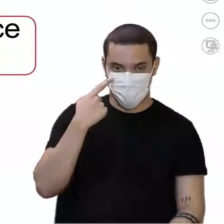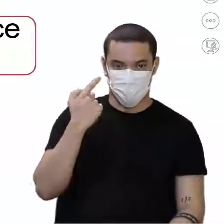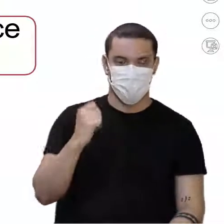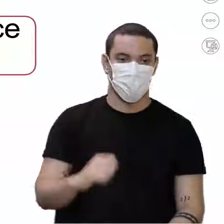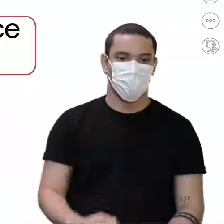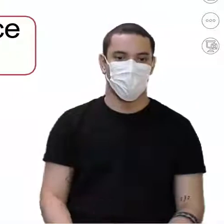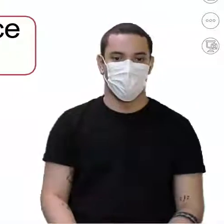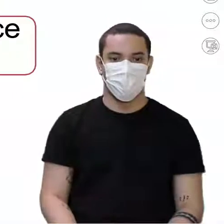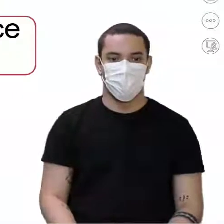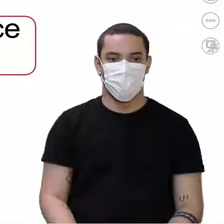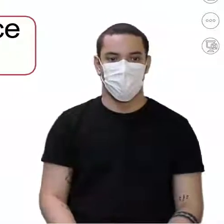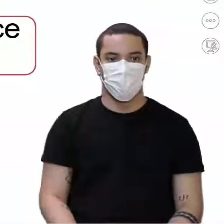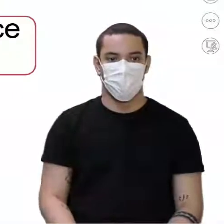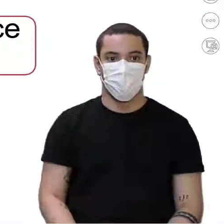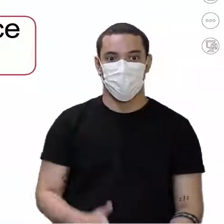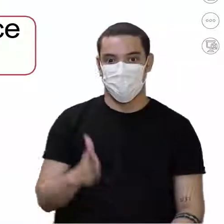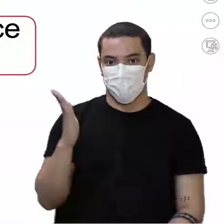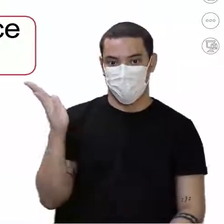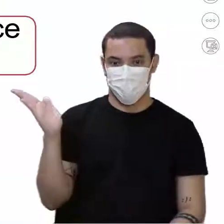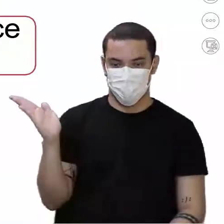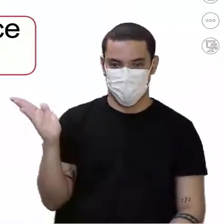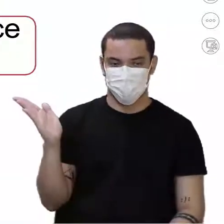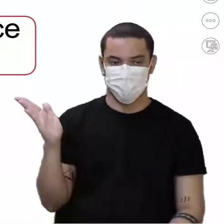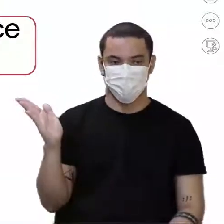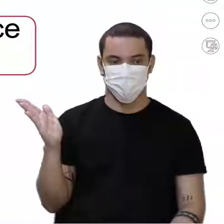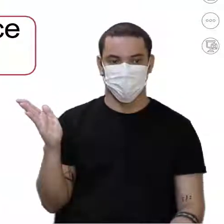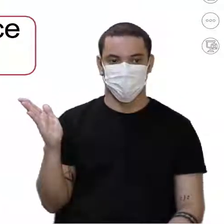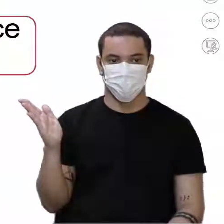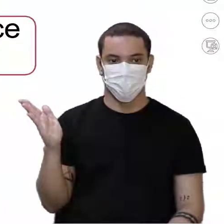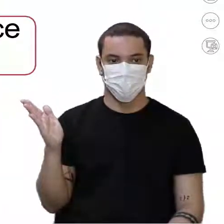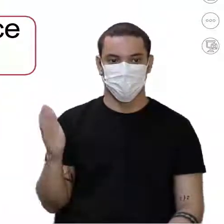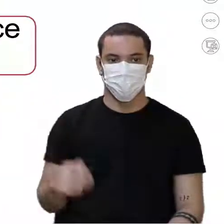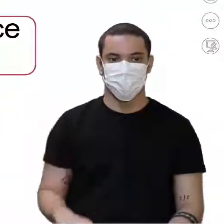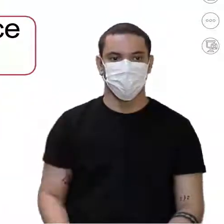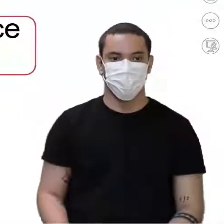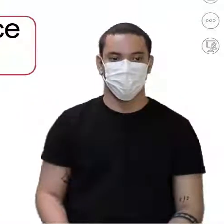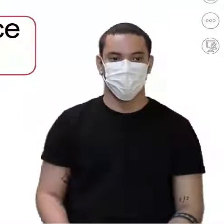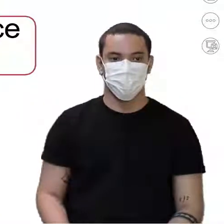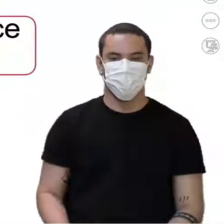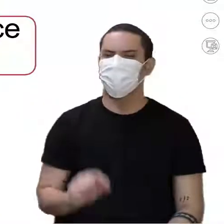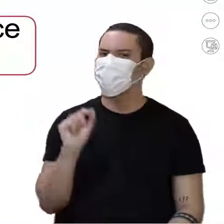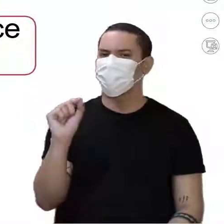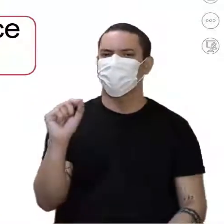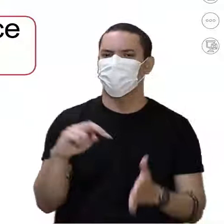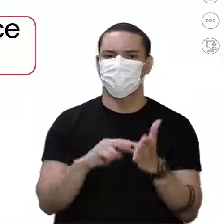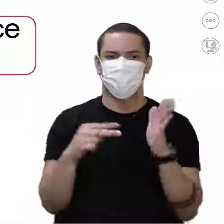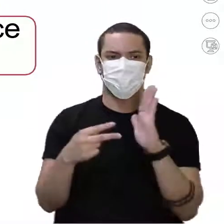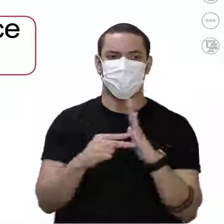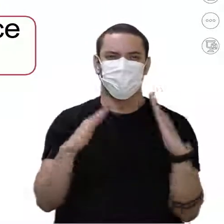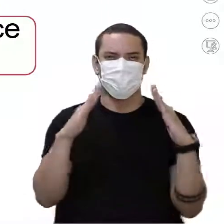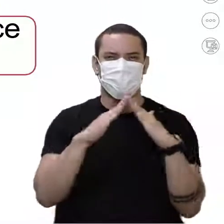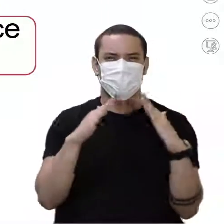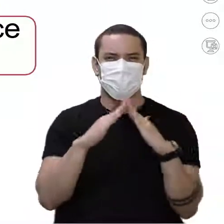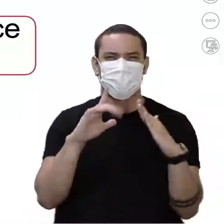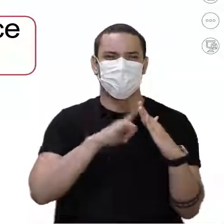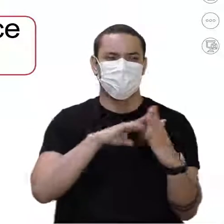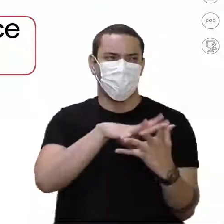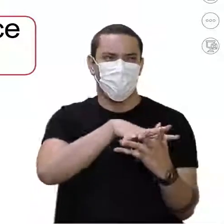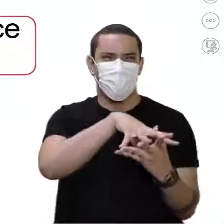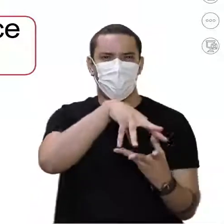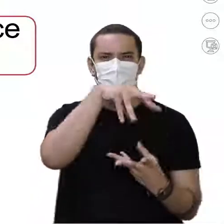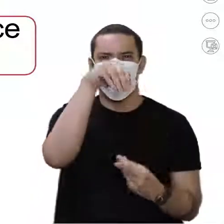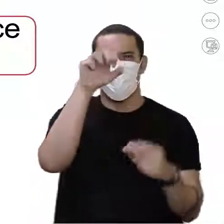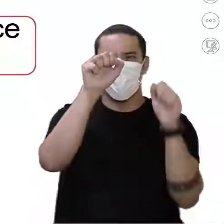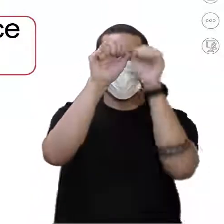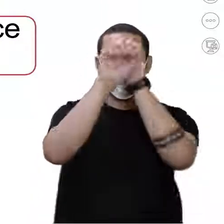seguintes. Olha aí. A haunted house, casa mal assombrada, perceba